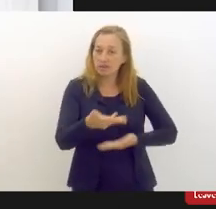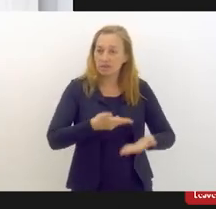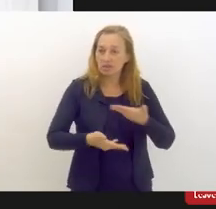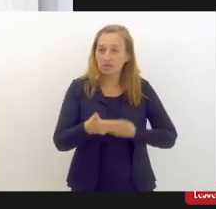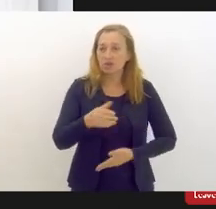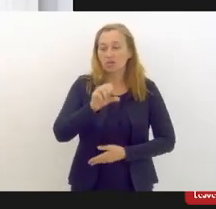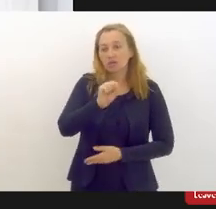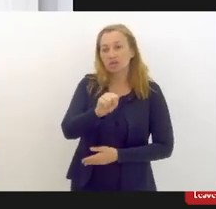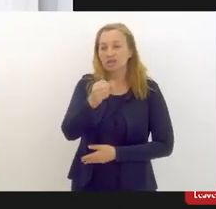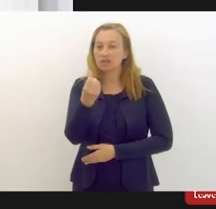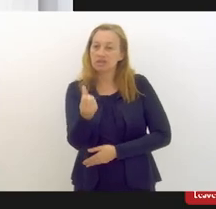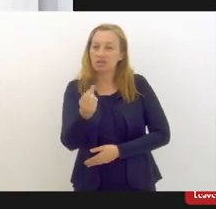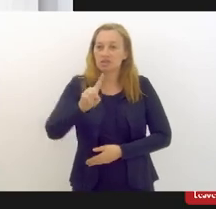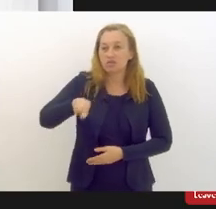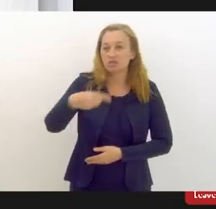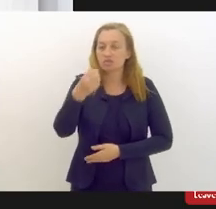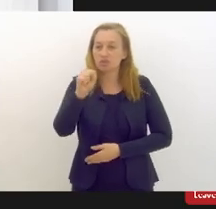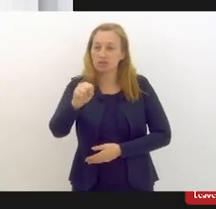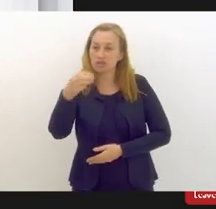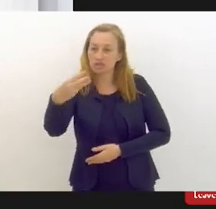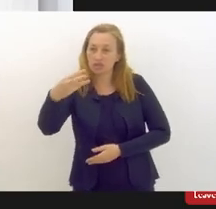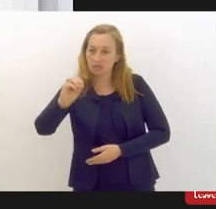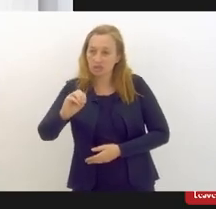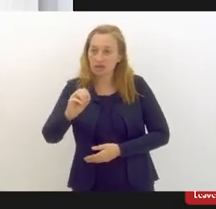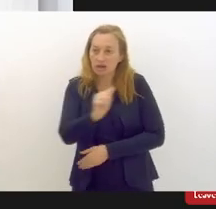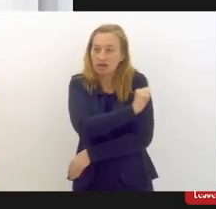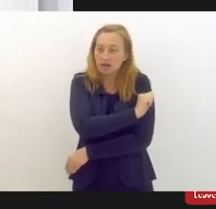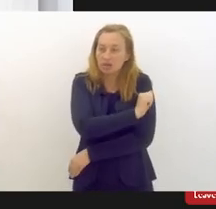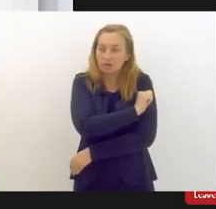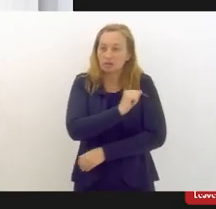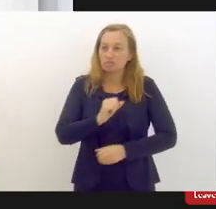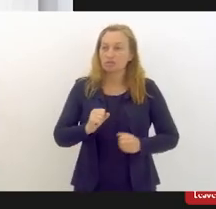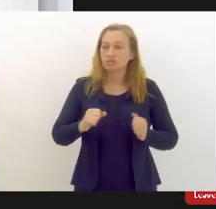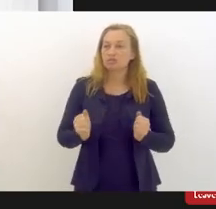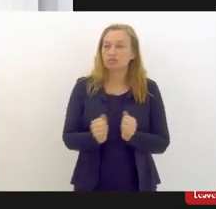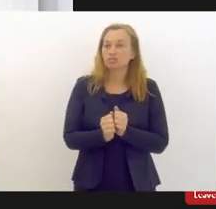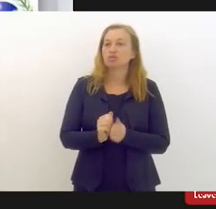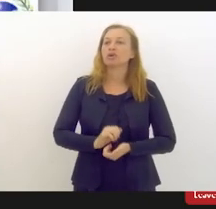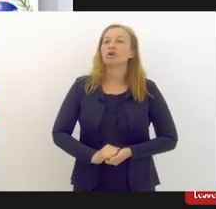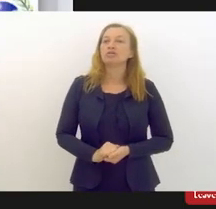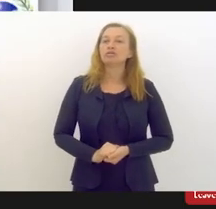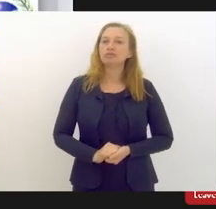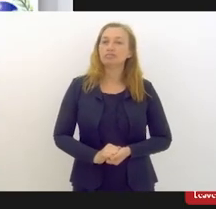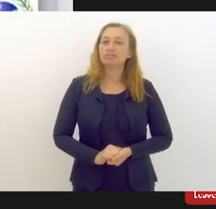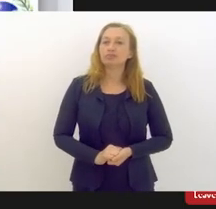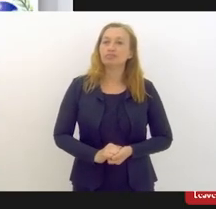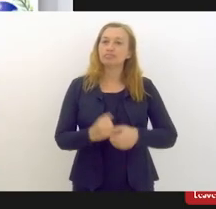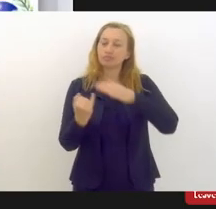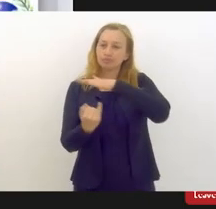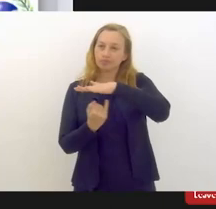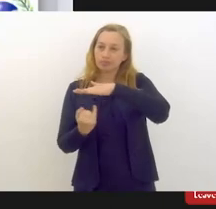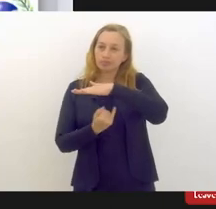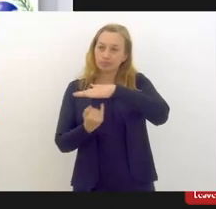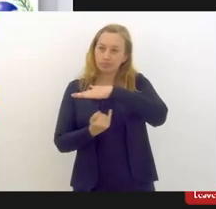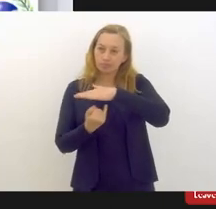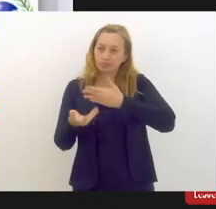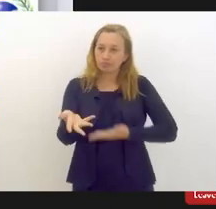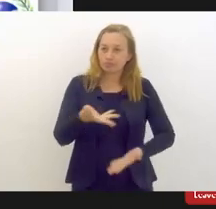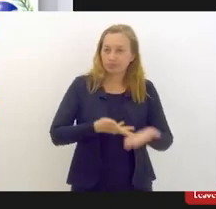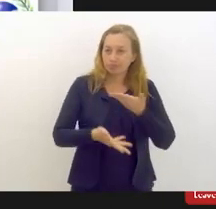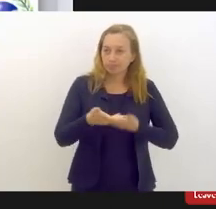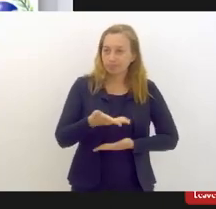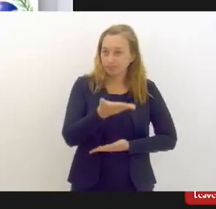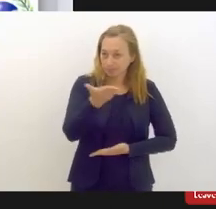86 mil alunos impactados pelas ações. Que aí são ações de rotina, né? Aqui a gente